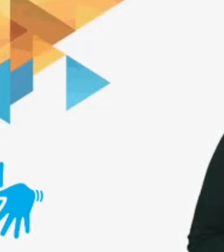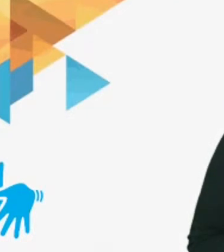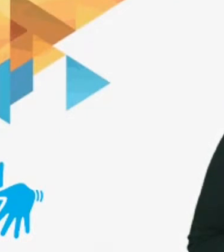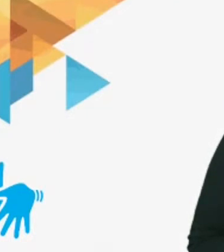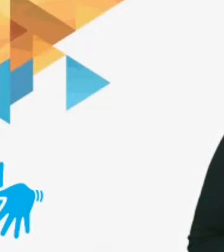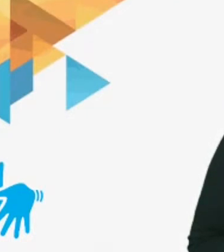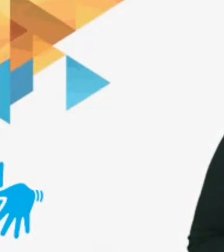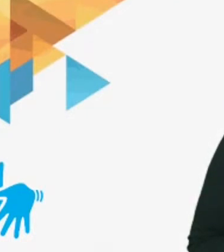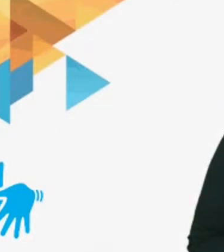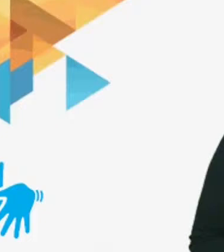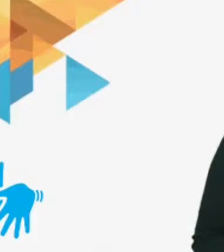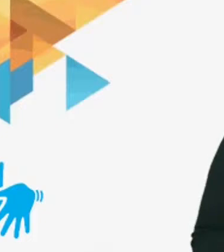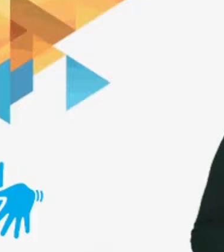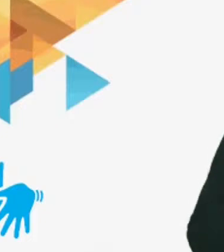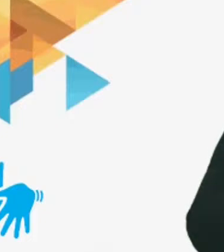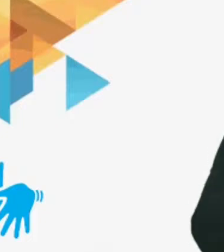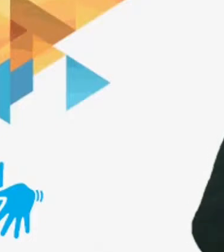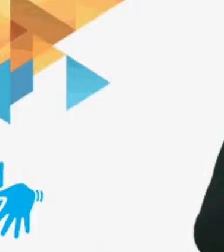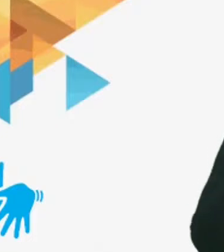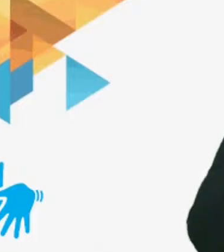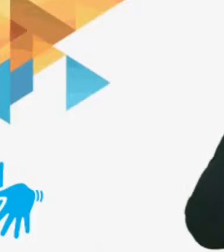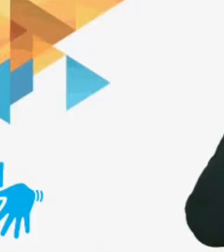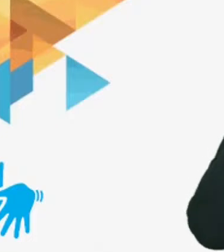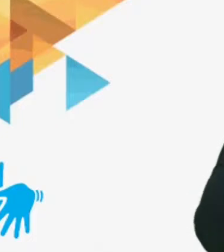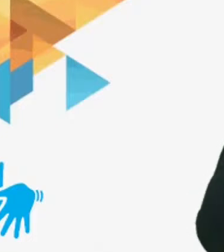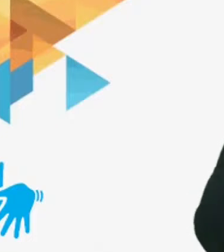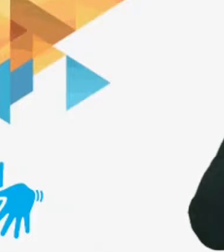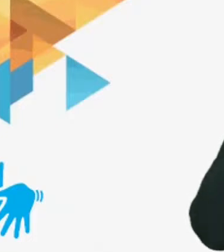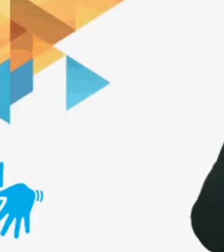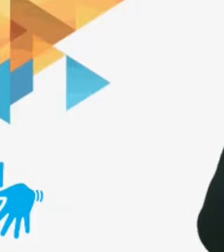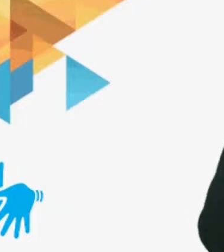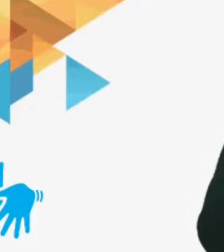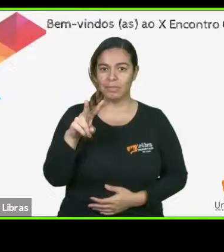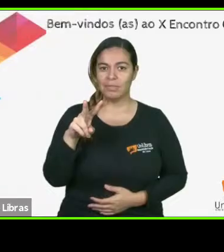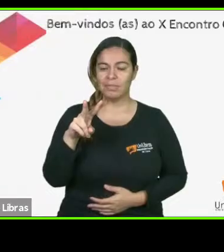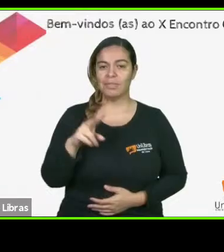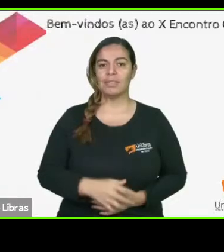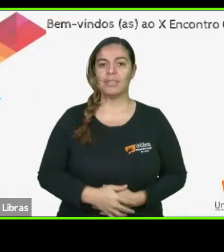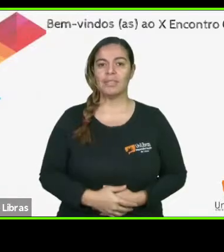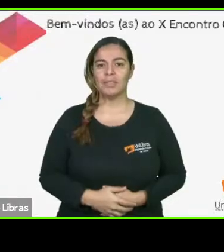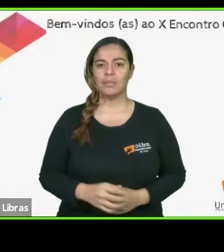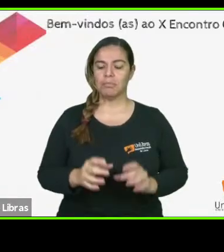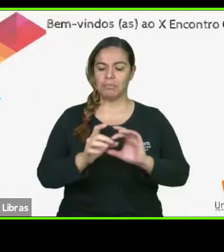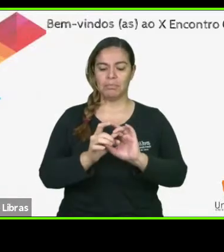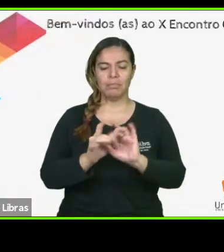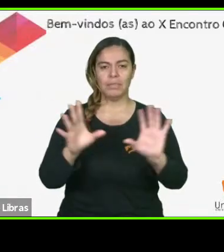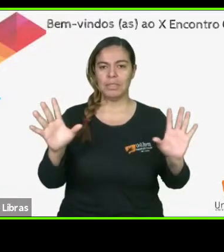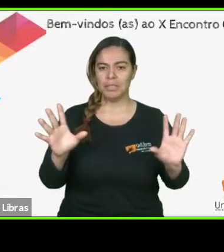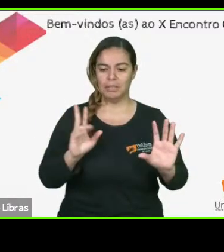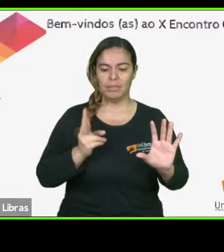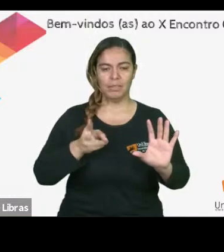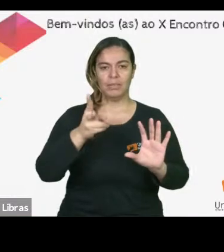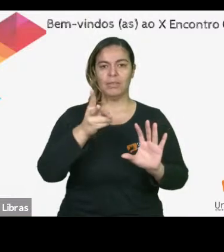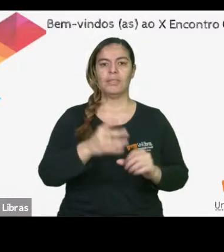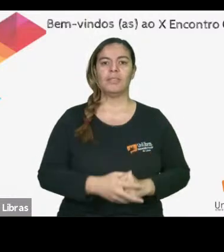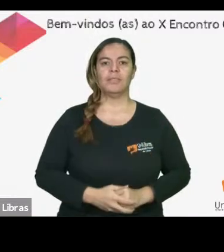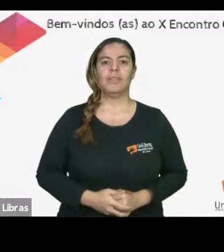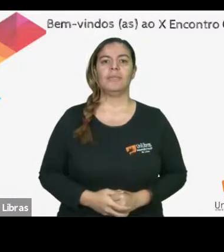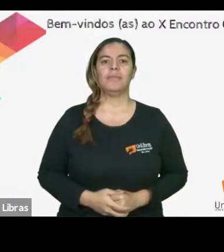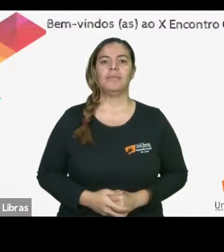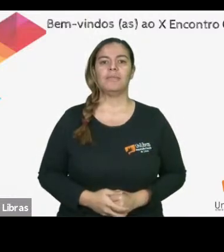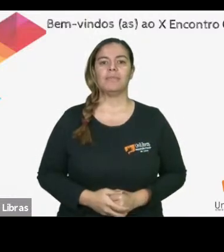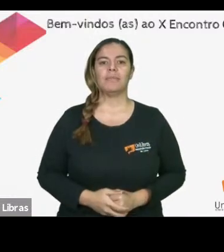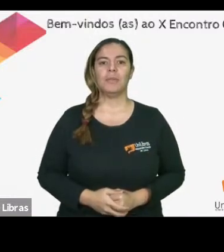Sim, professor, eu vejo. Fique à vontade para seguir. Tá bom, obrigado. Obrigada.